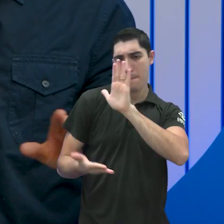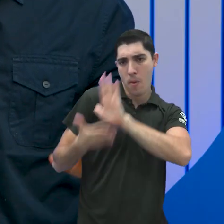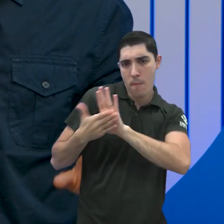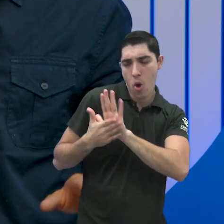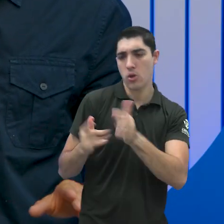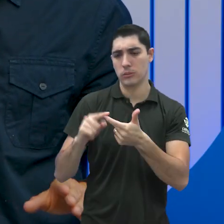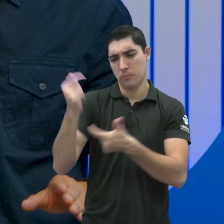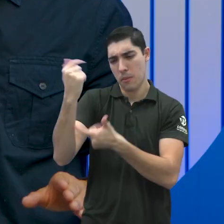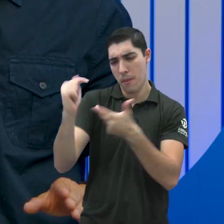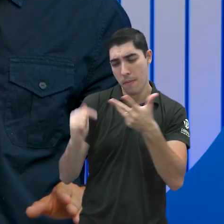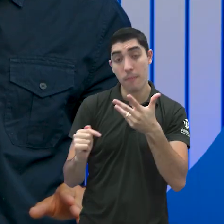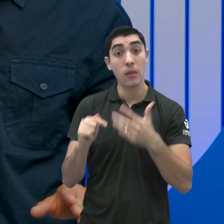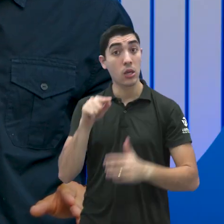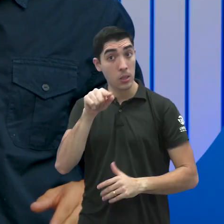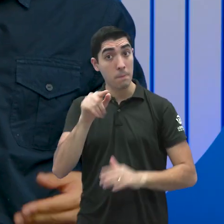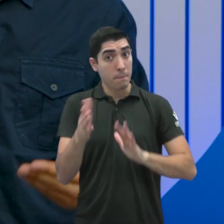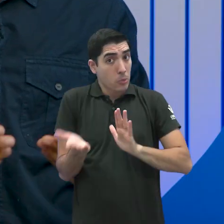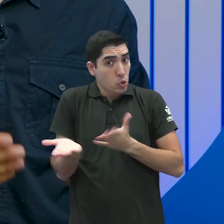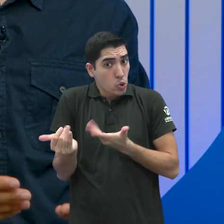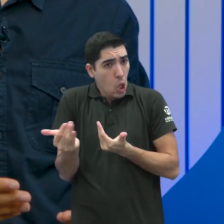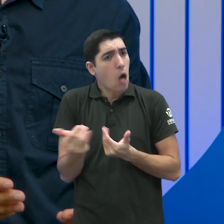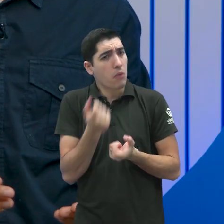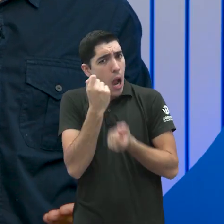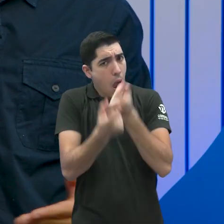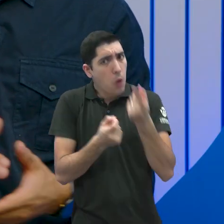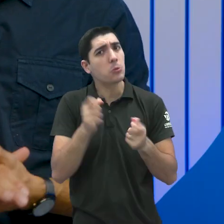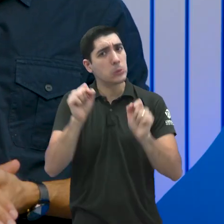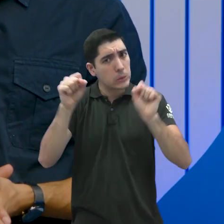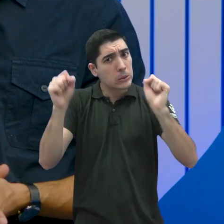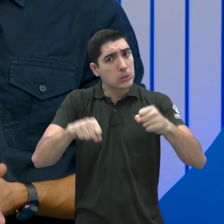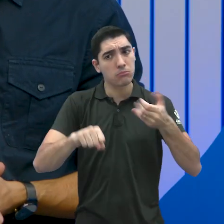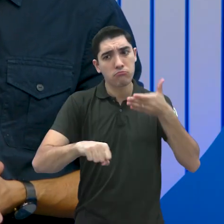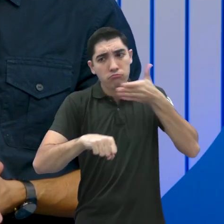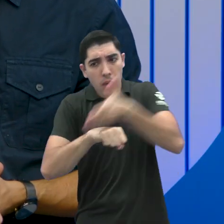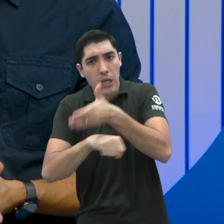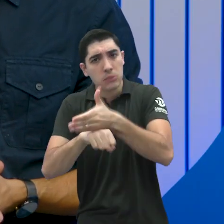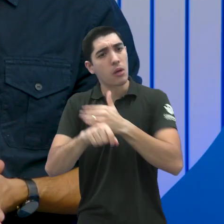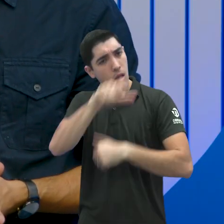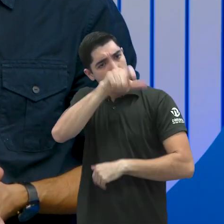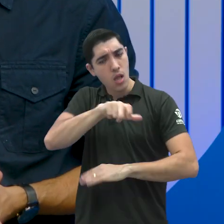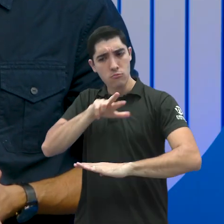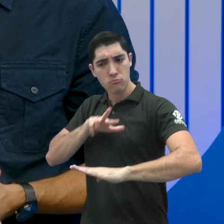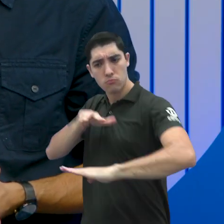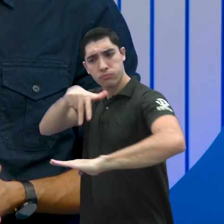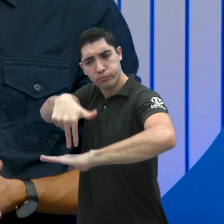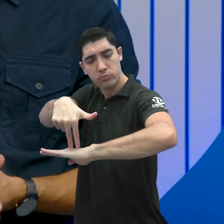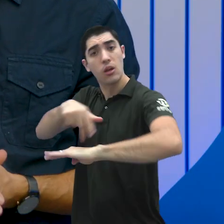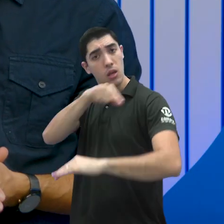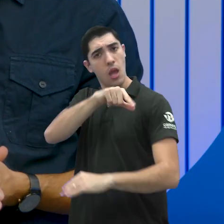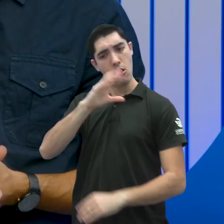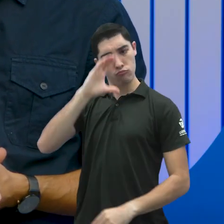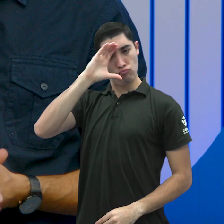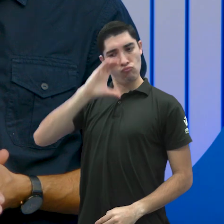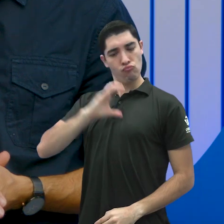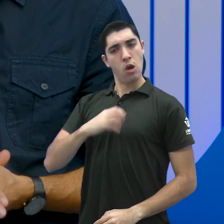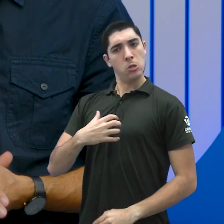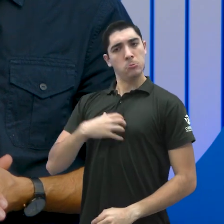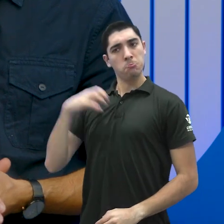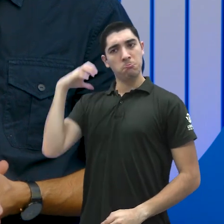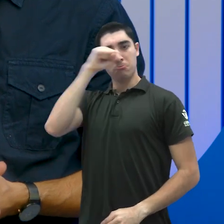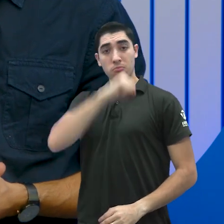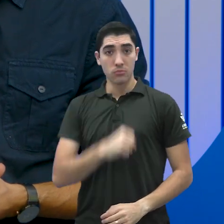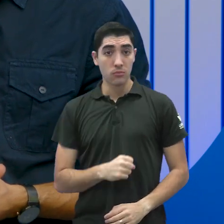diferentes instituições, jovens têm se engajado em iniciativas que estimulam o protagonismo e o senso de